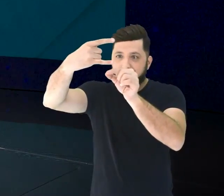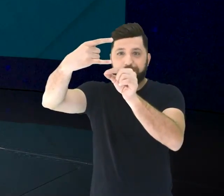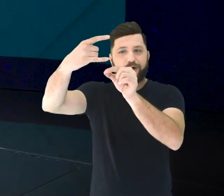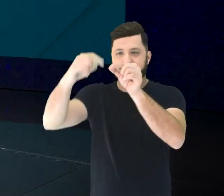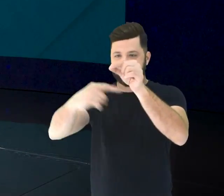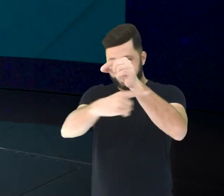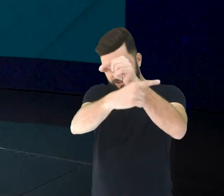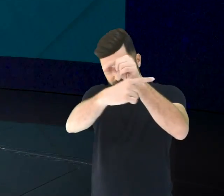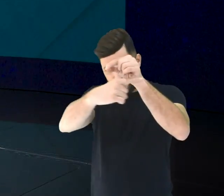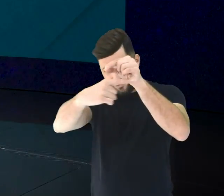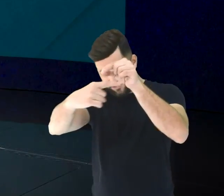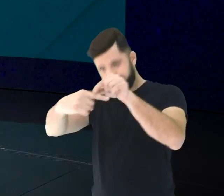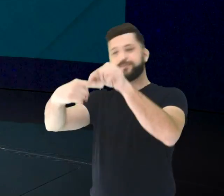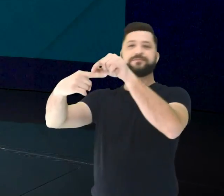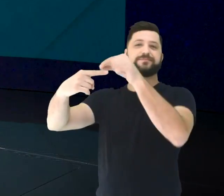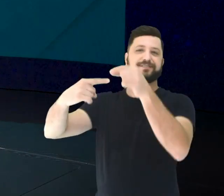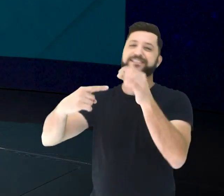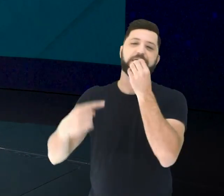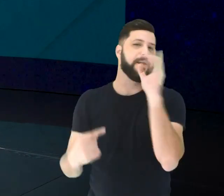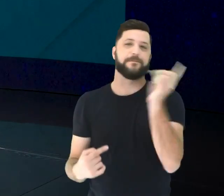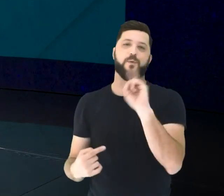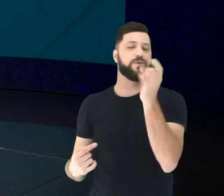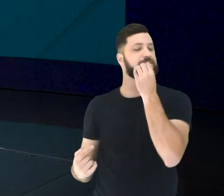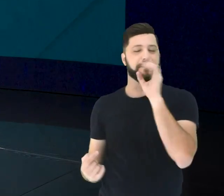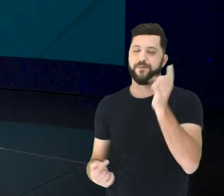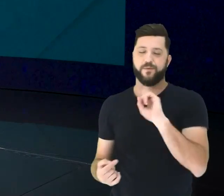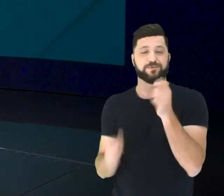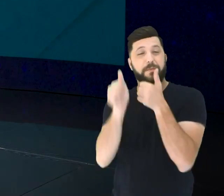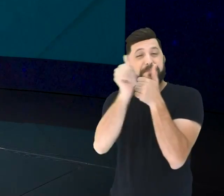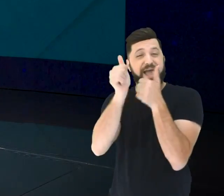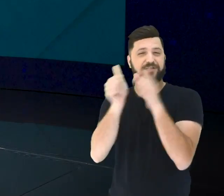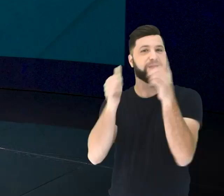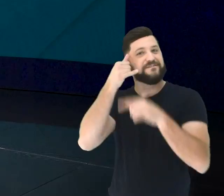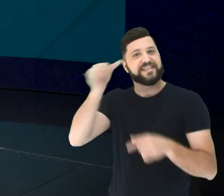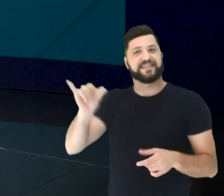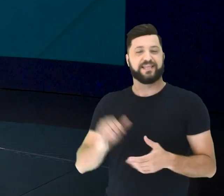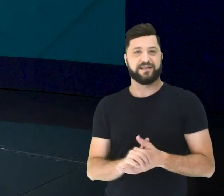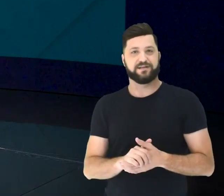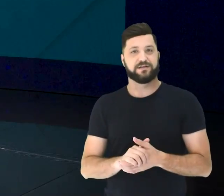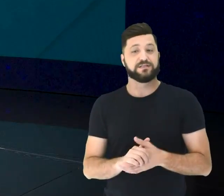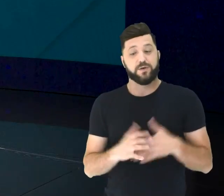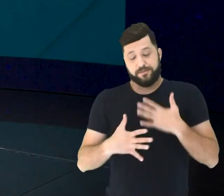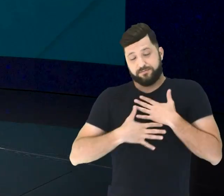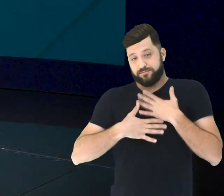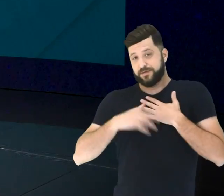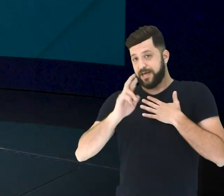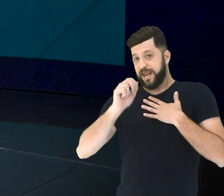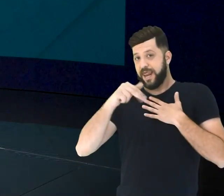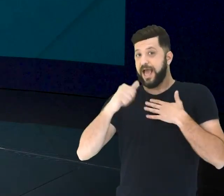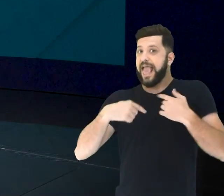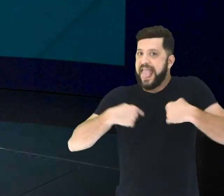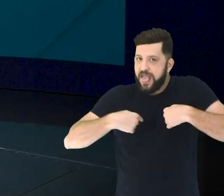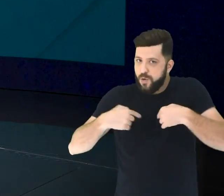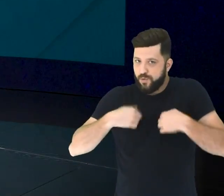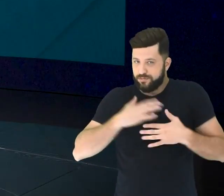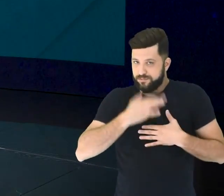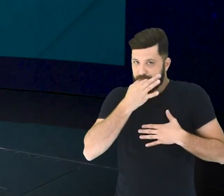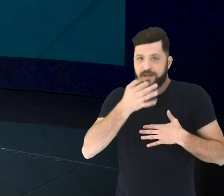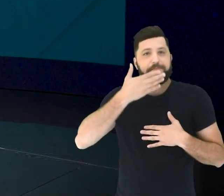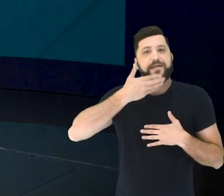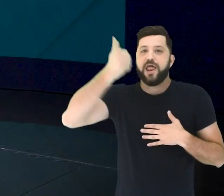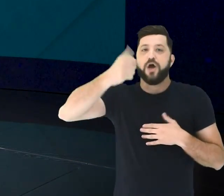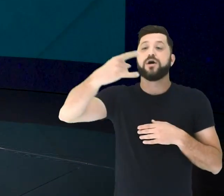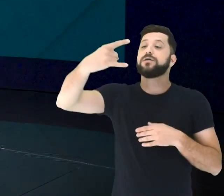depois vem a tentativa de segunda a perna Então não é um bom funcionamento dos top então toma cuidado aonde eu vendo Eu particularmente gosto de deixar meu Stop